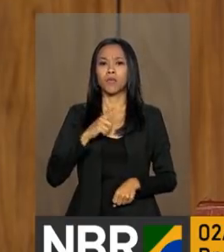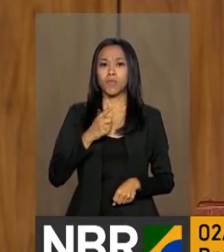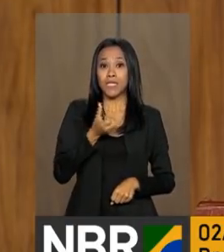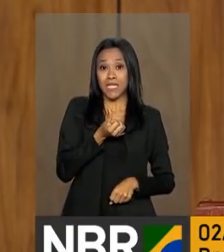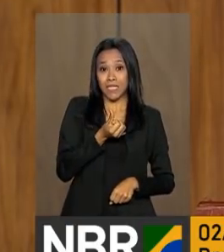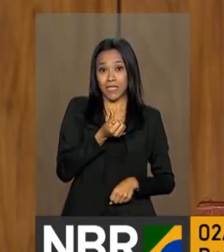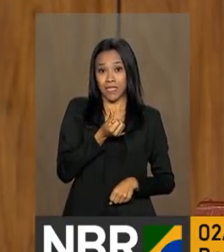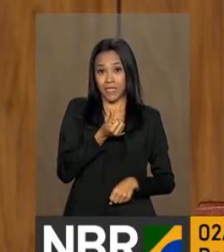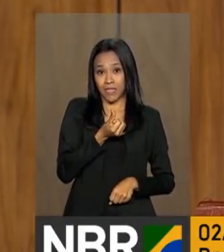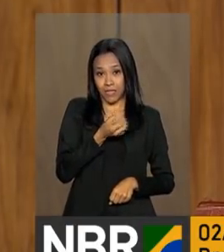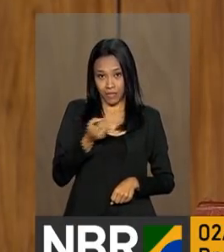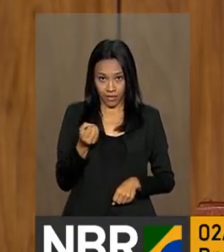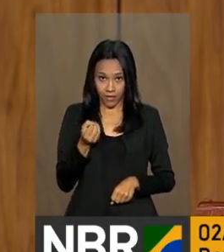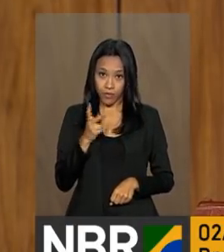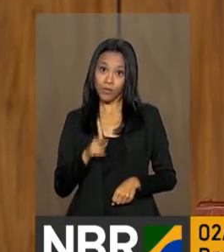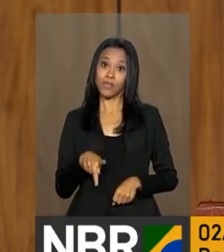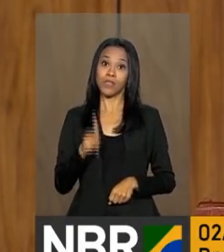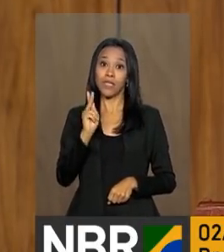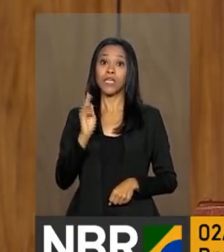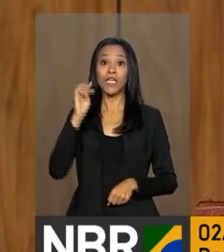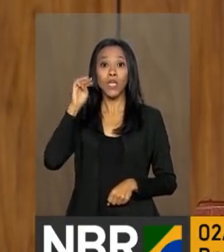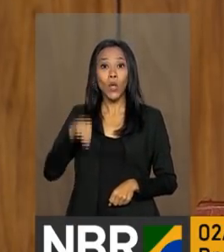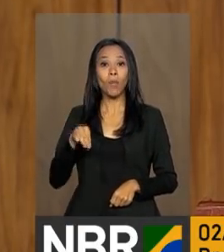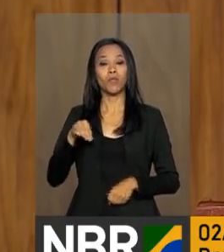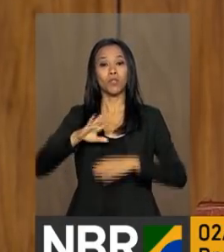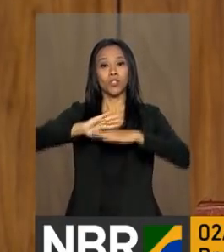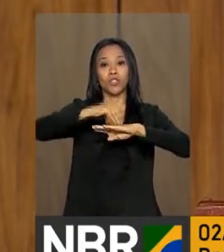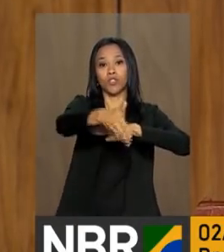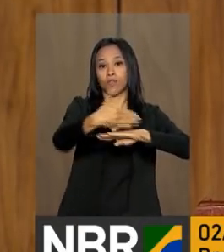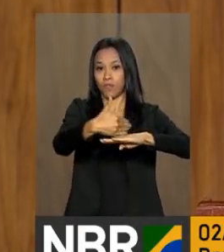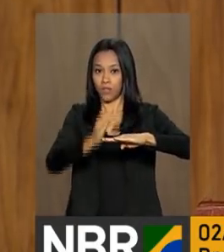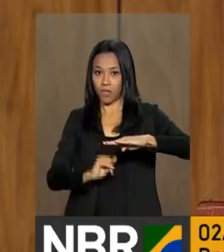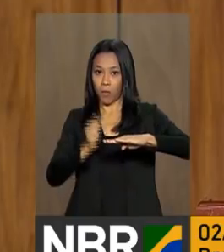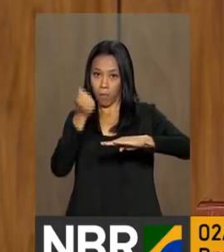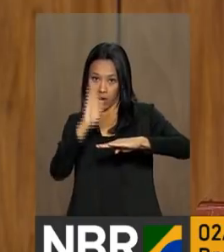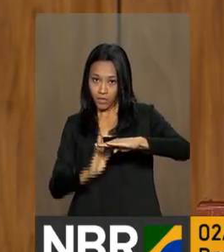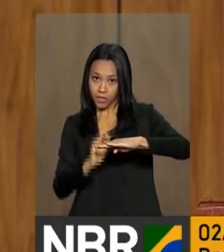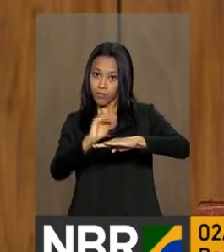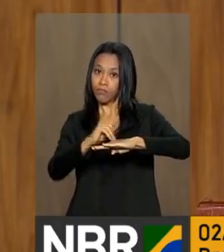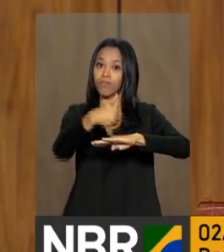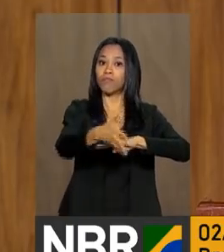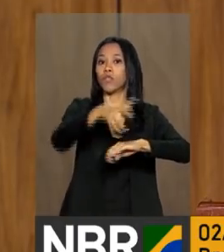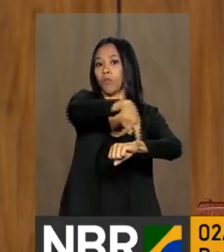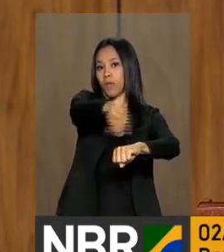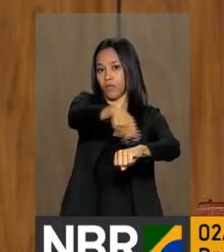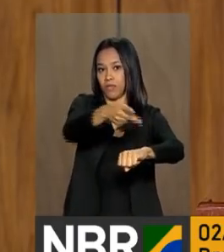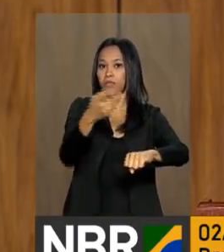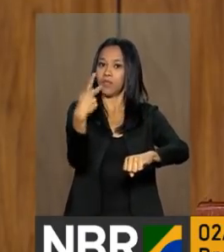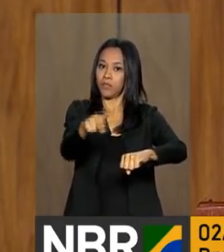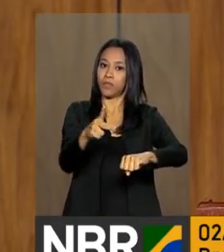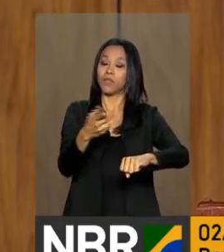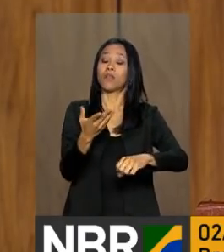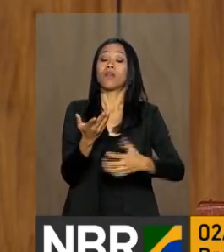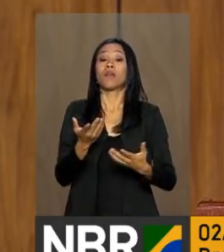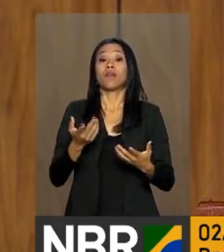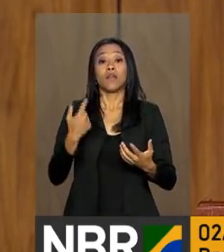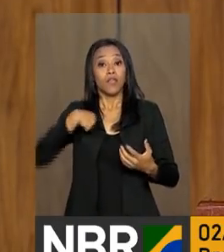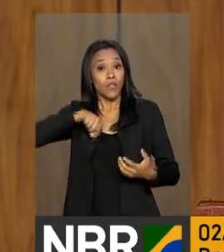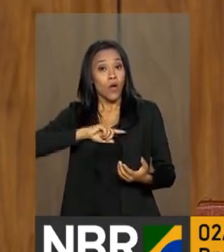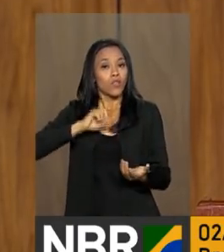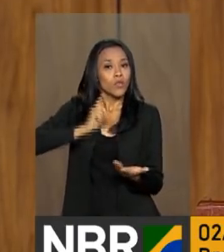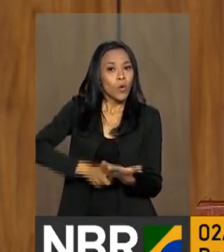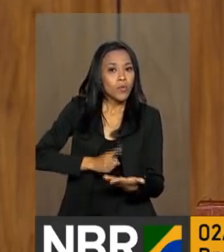quilômetros de fronteira comum. E nós cooperamos e acertamos incrementar